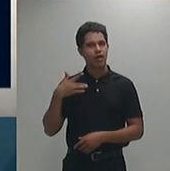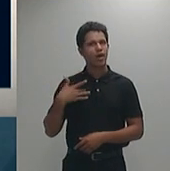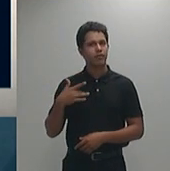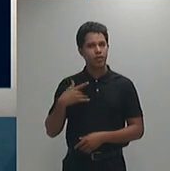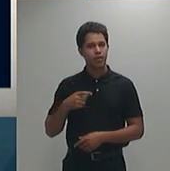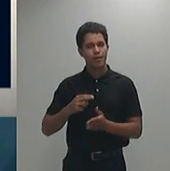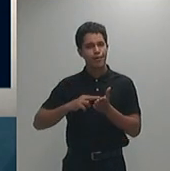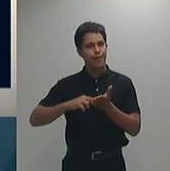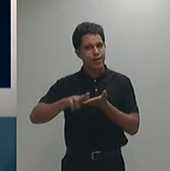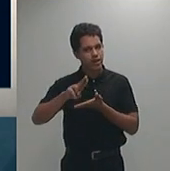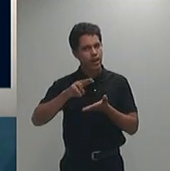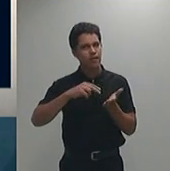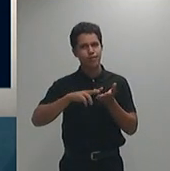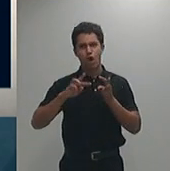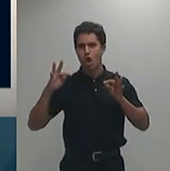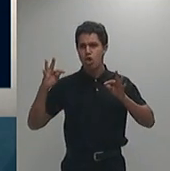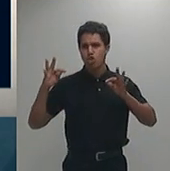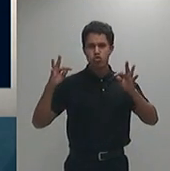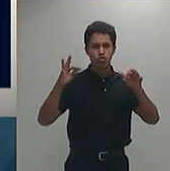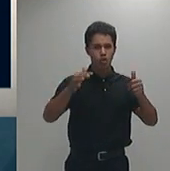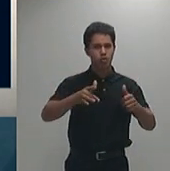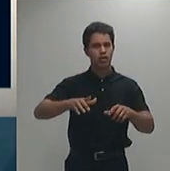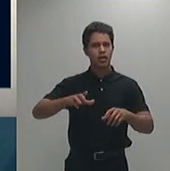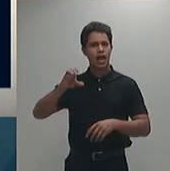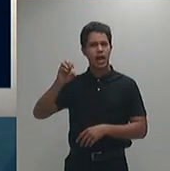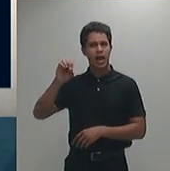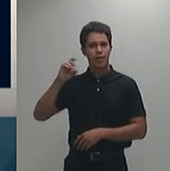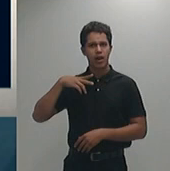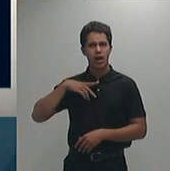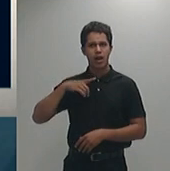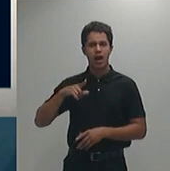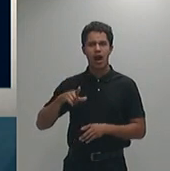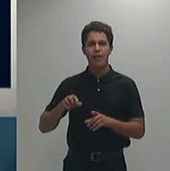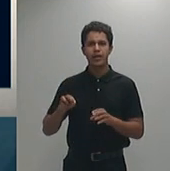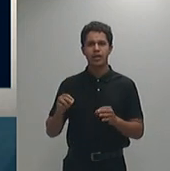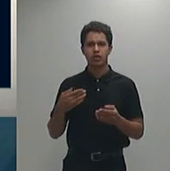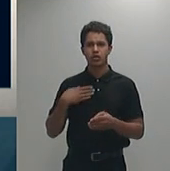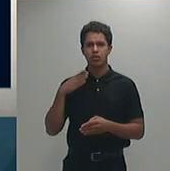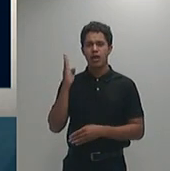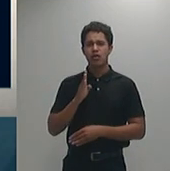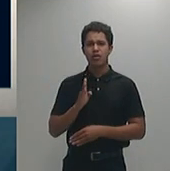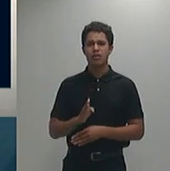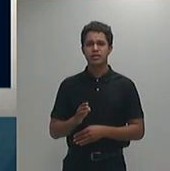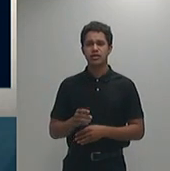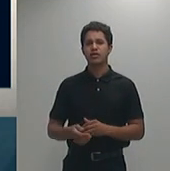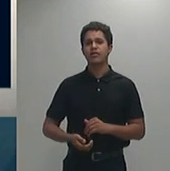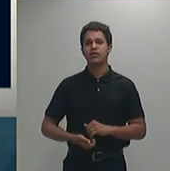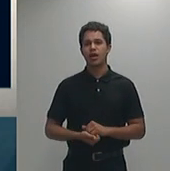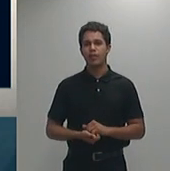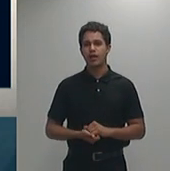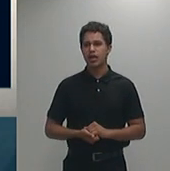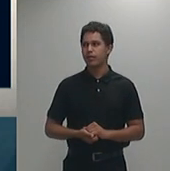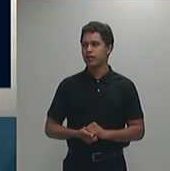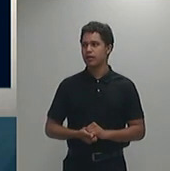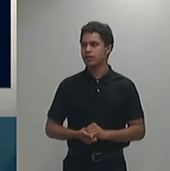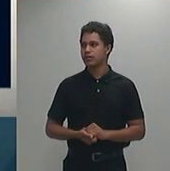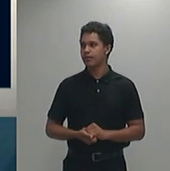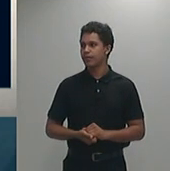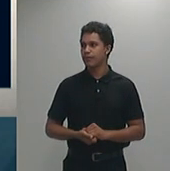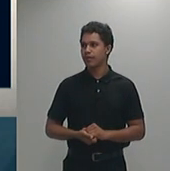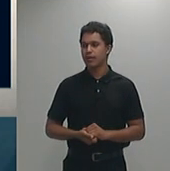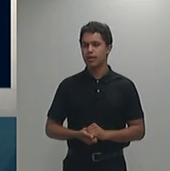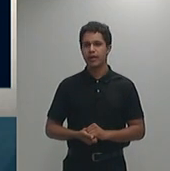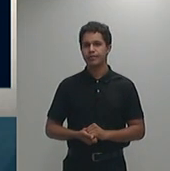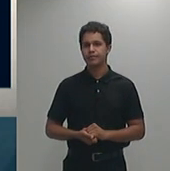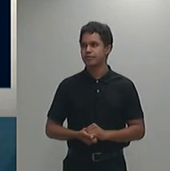mensagem para todas as câmaras de arbitragem do Brasil e eu vou tentar escrever alguma coisa desta página de